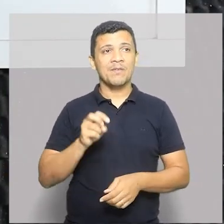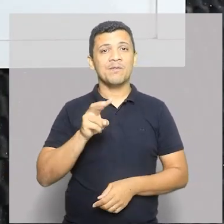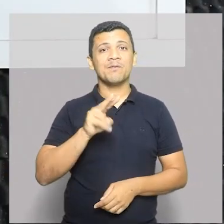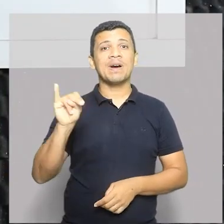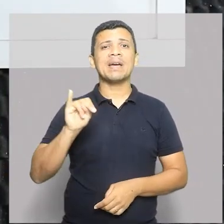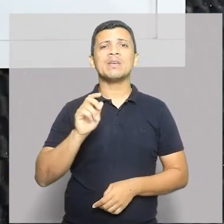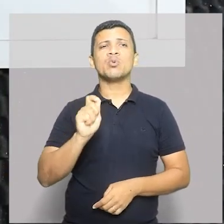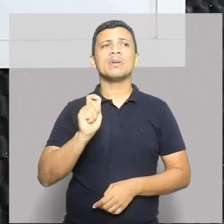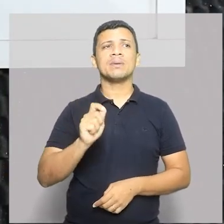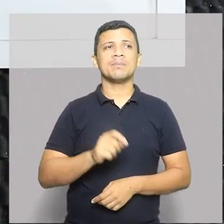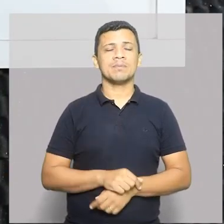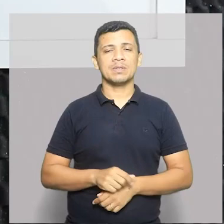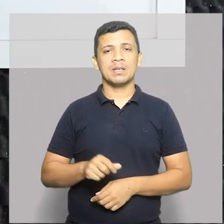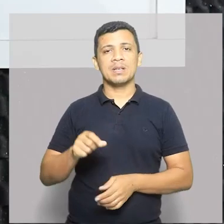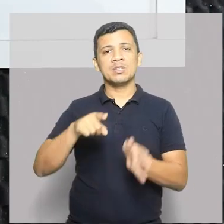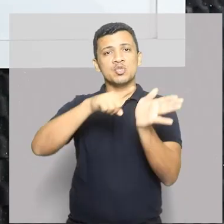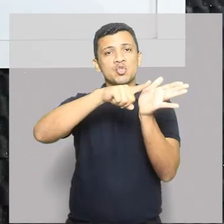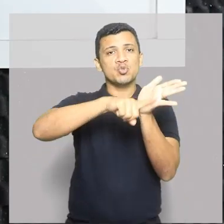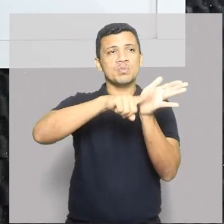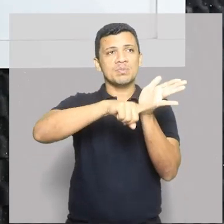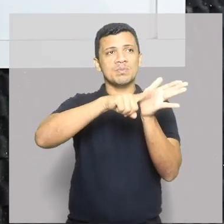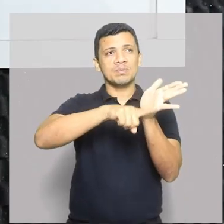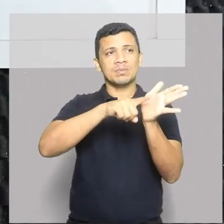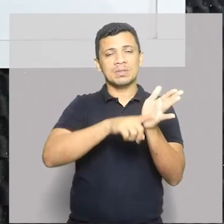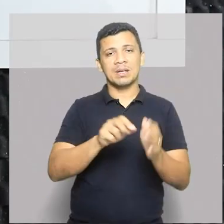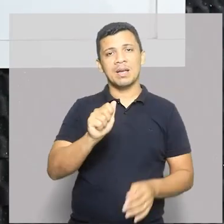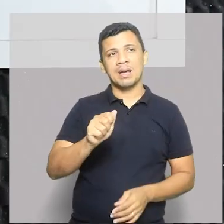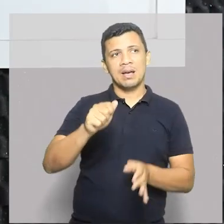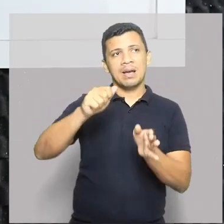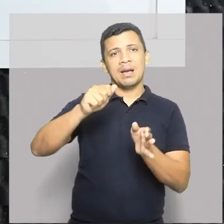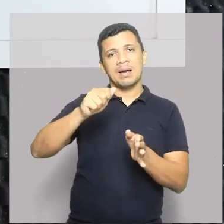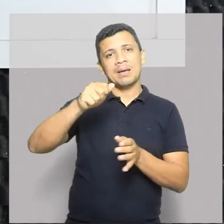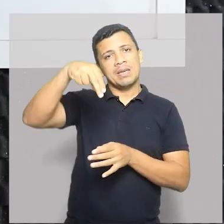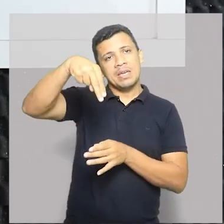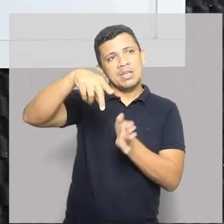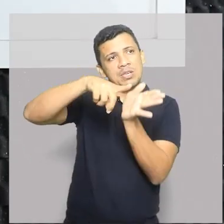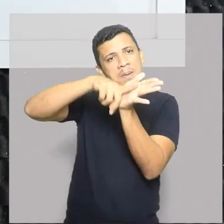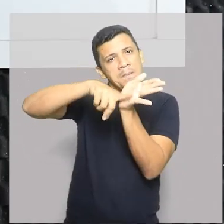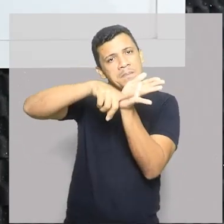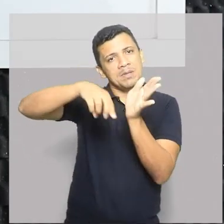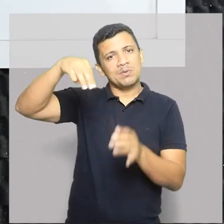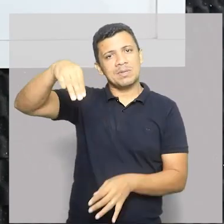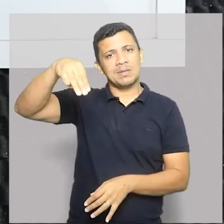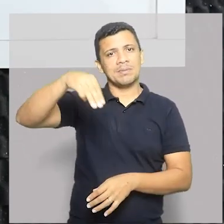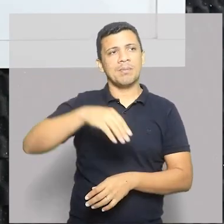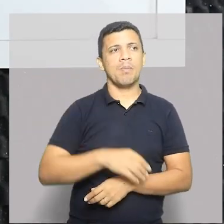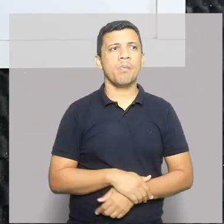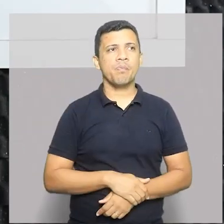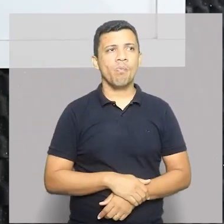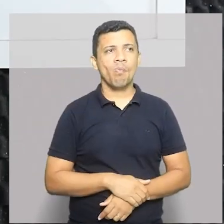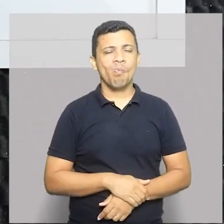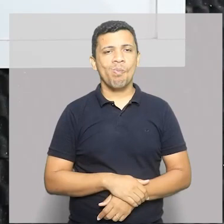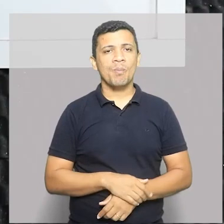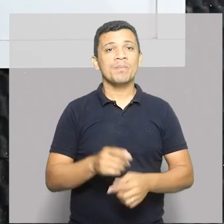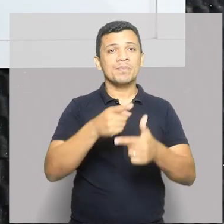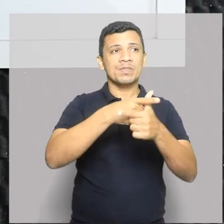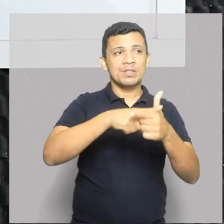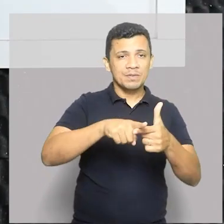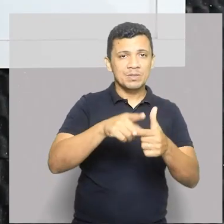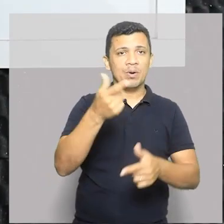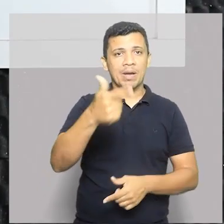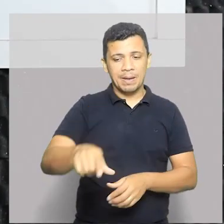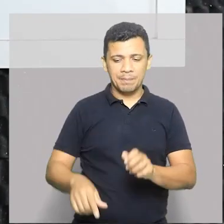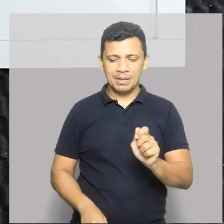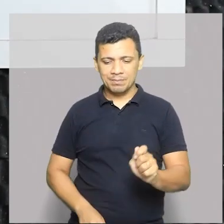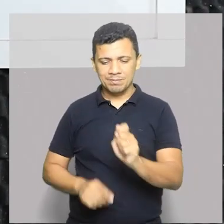os expoentes, ó. Multiplicação, repete embaixo, soma lá em cima. Divisão, repete embaixo